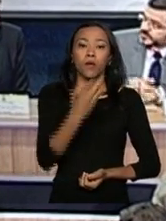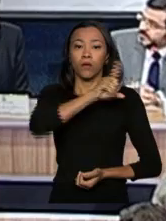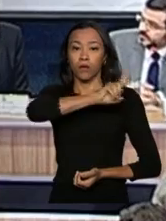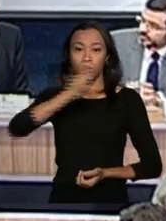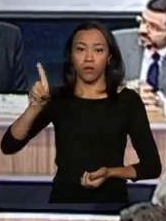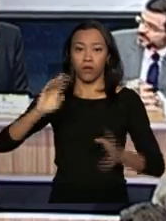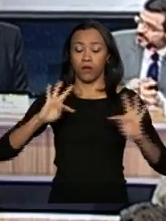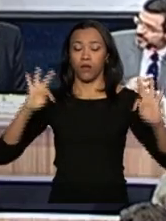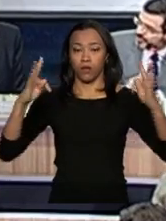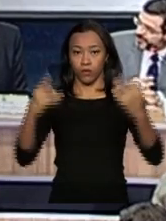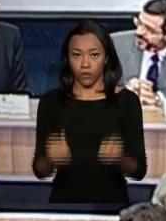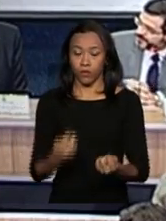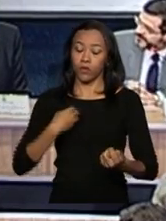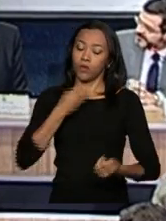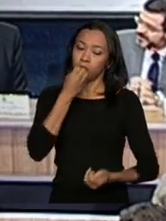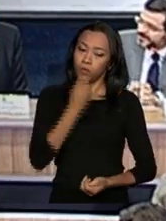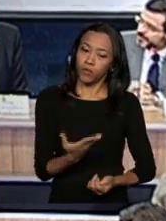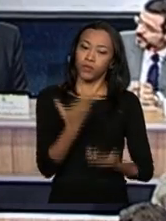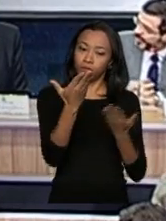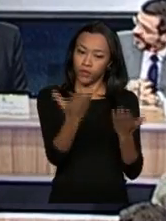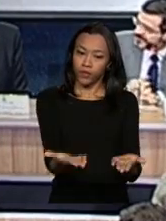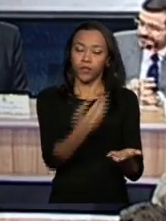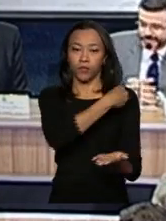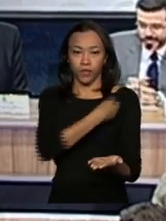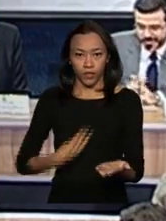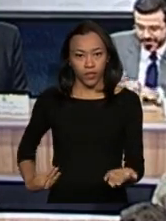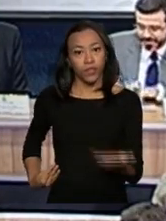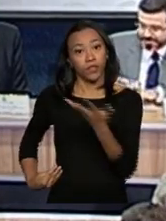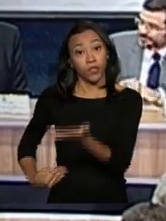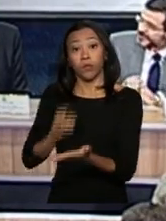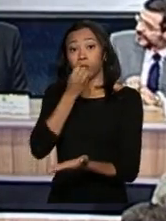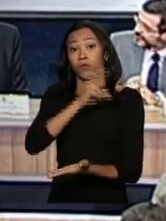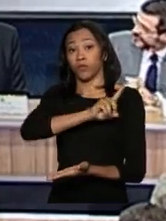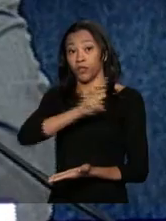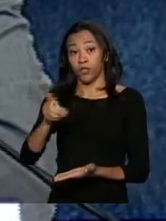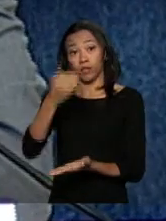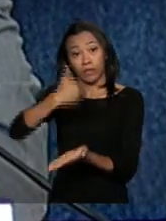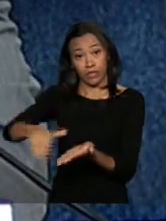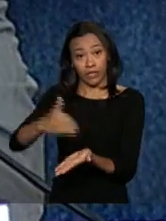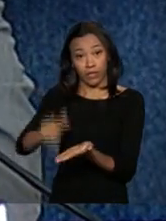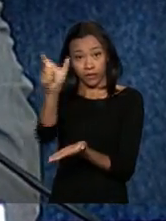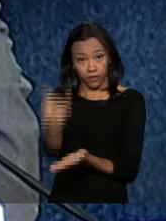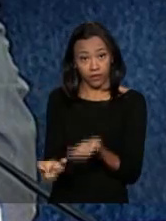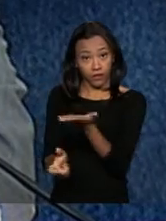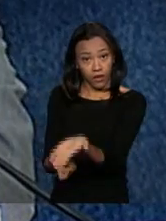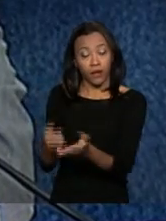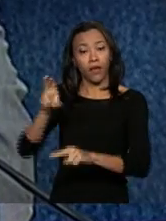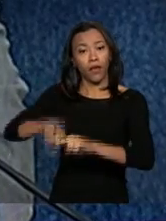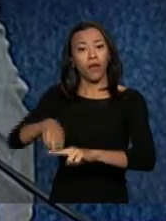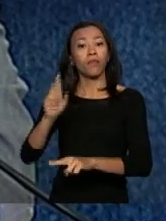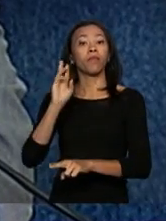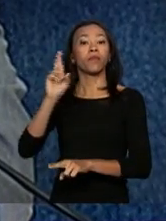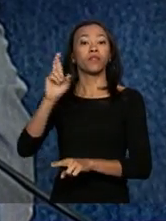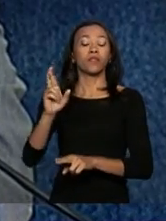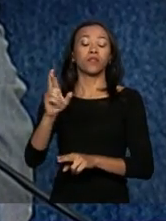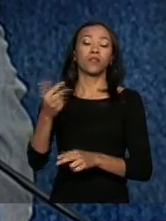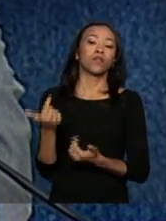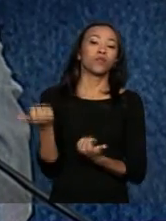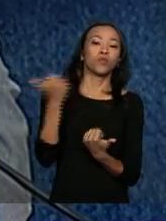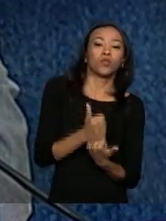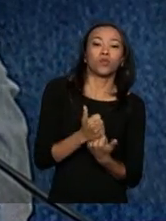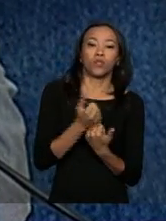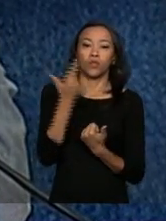todos bom dia Ministro berzoini secretário pola companheiro das lutas do audiovisual representando Ministro Juca secretário jaim